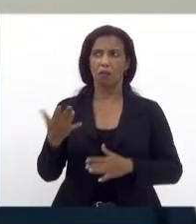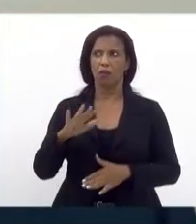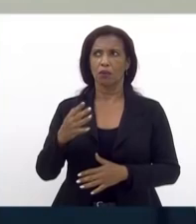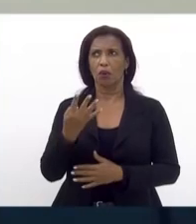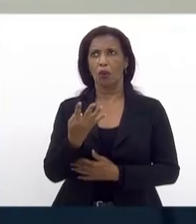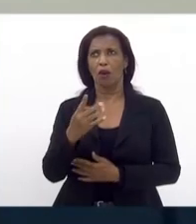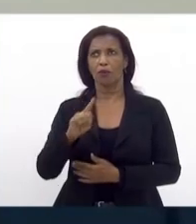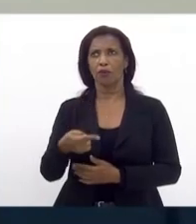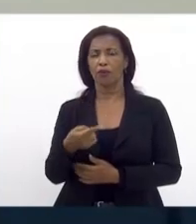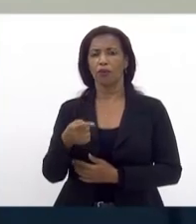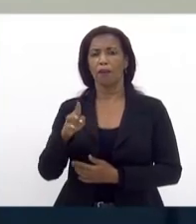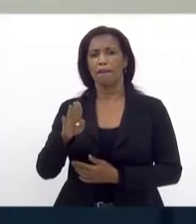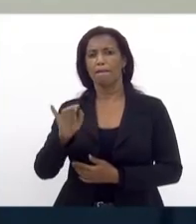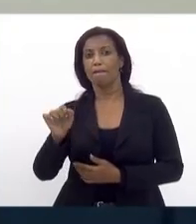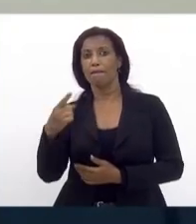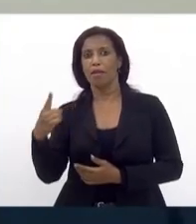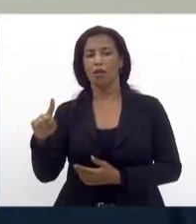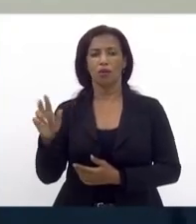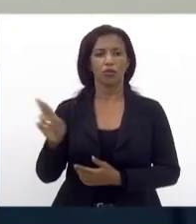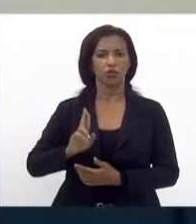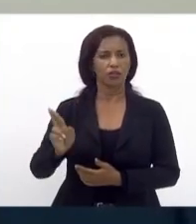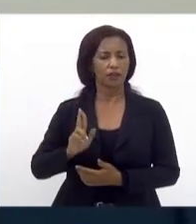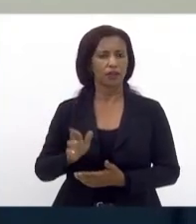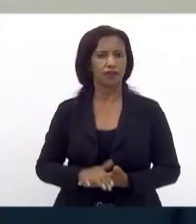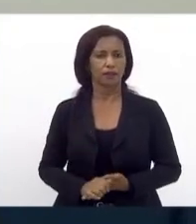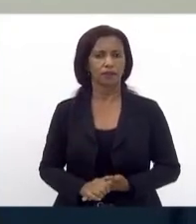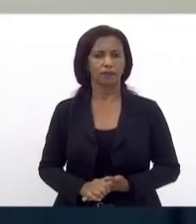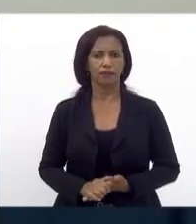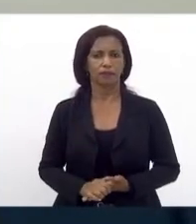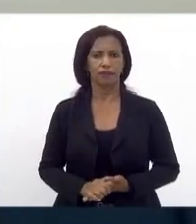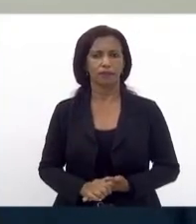4,5 bilhões de reais. Né.